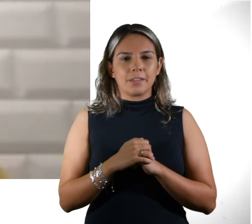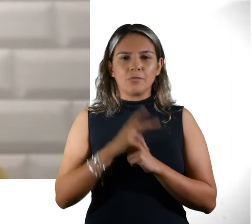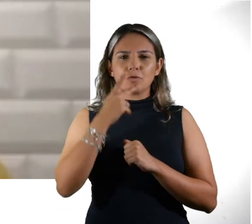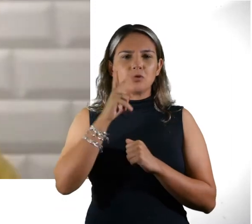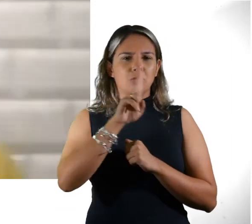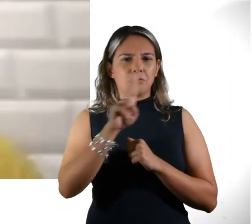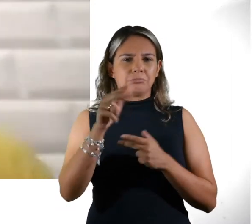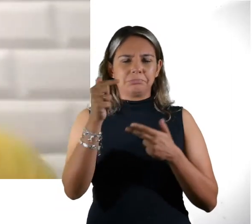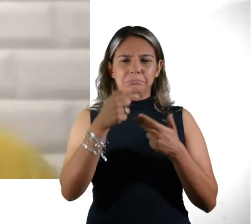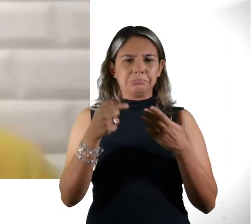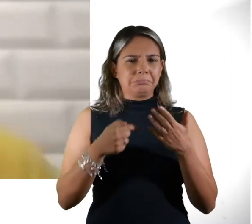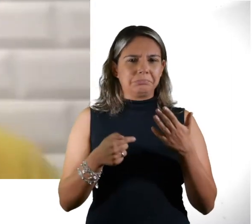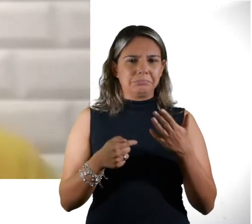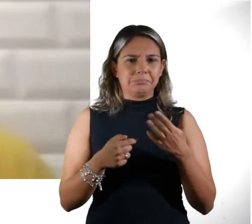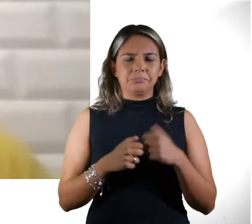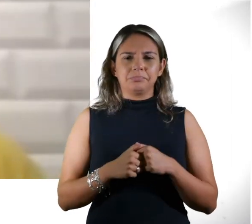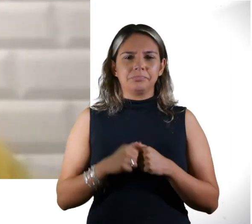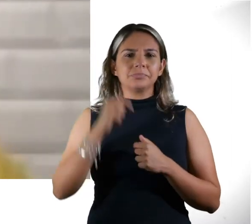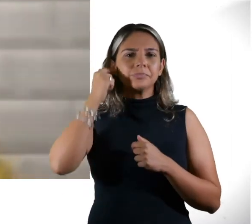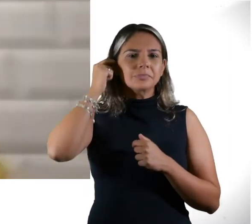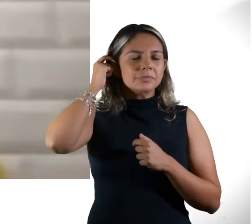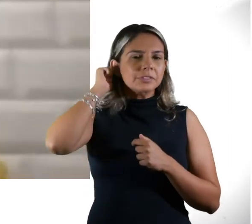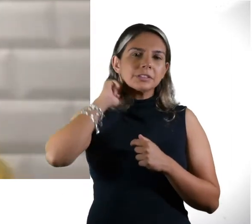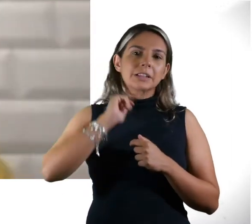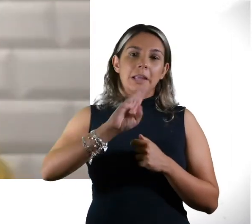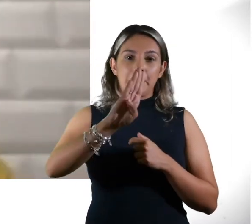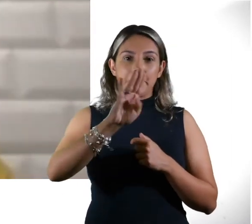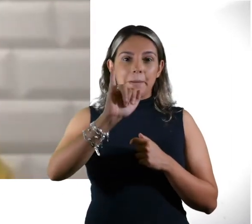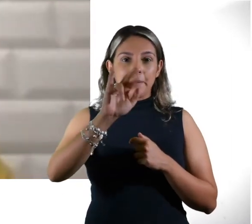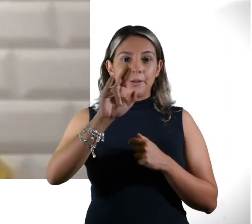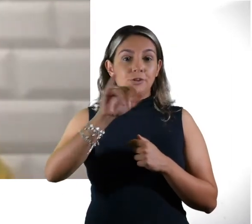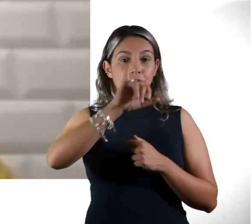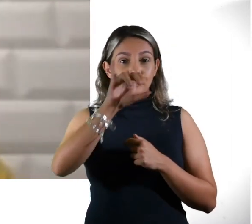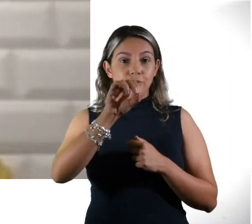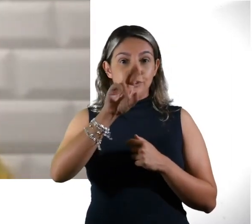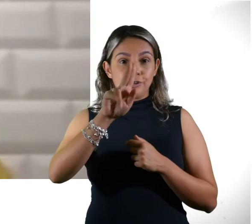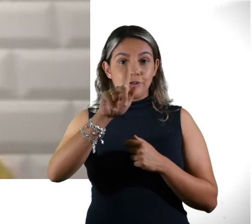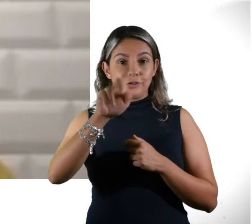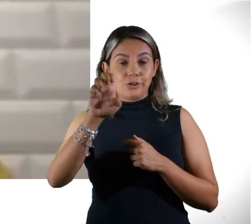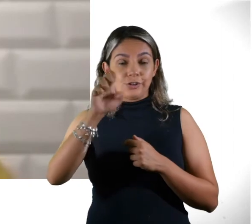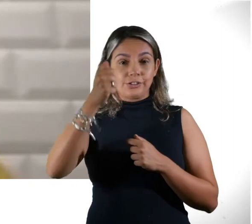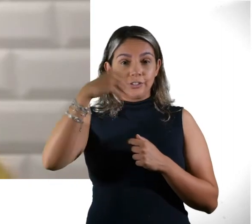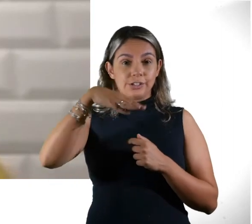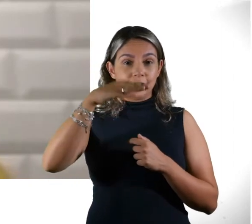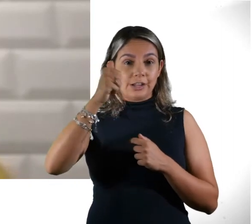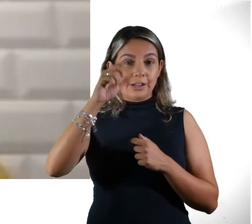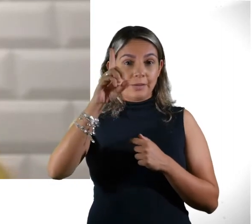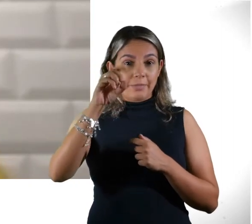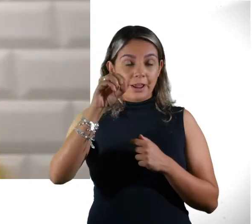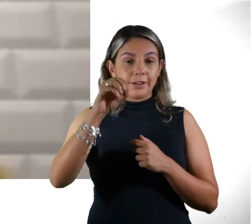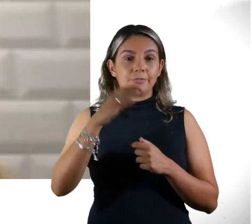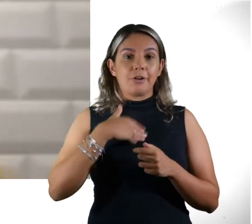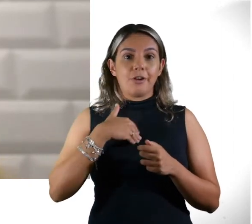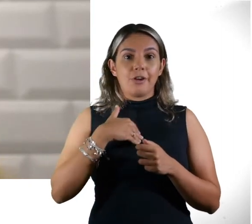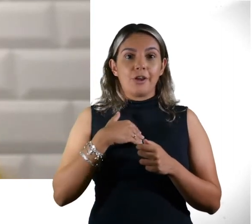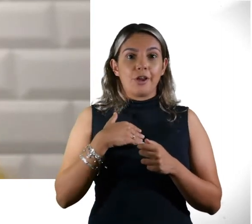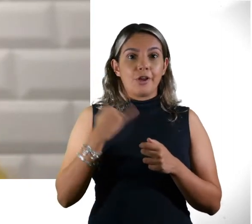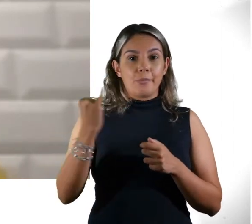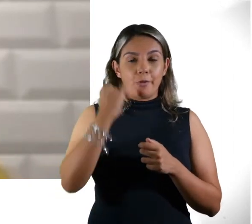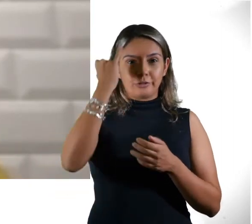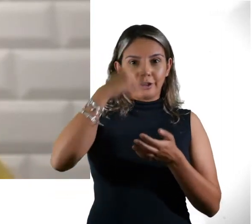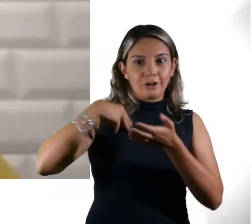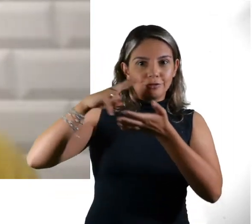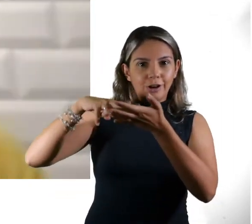com Cortázar, com o Garcia Marques, mas também com o Jorge Amado. O Jorge Amado foi muito importante na minha formação, foi um